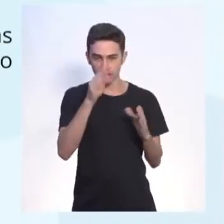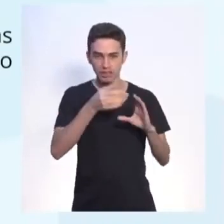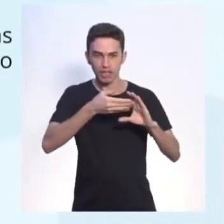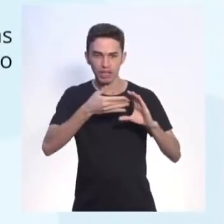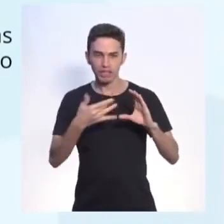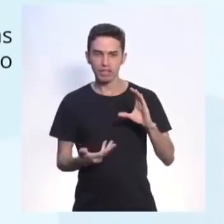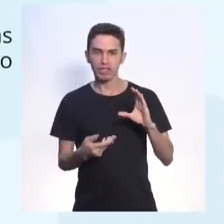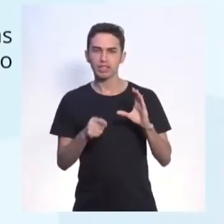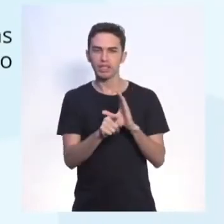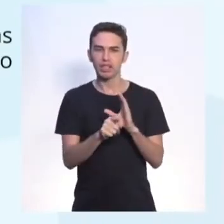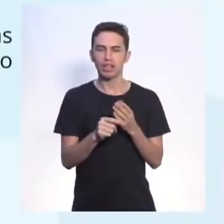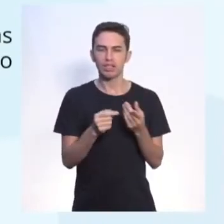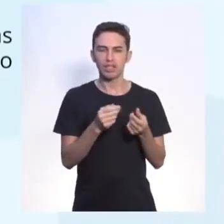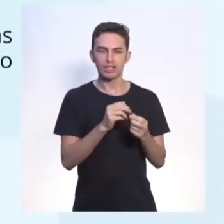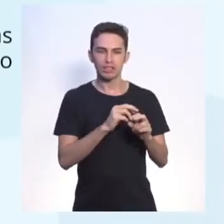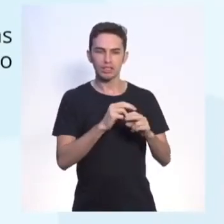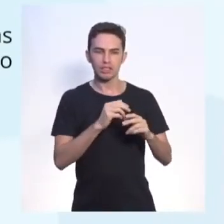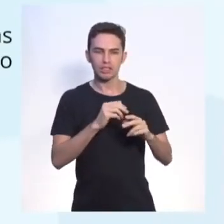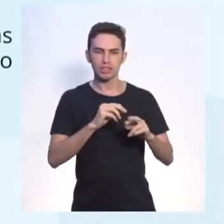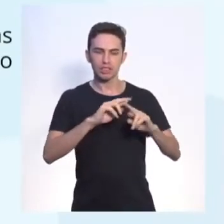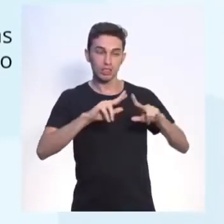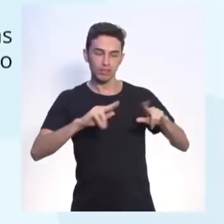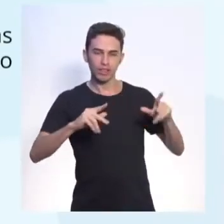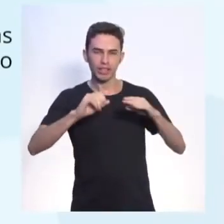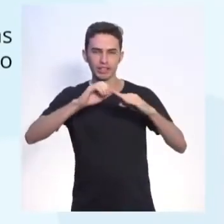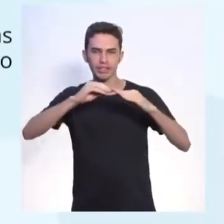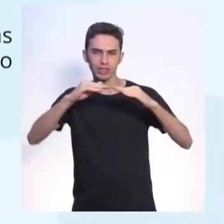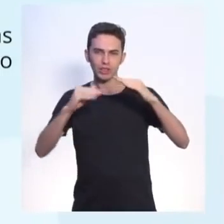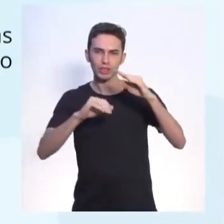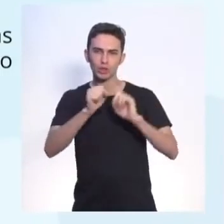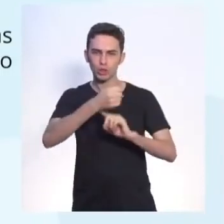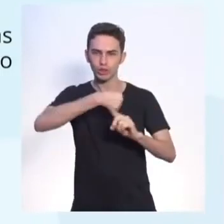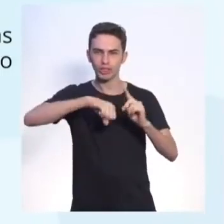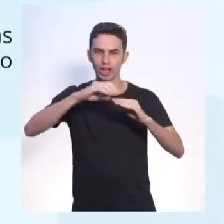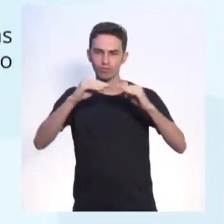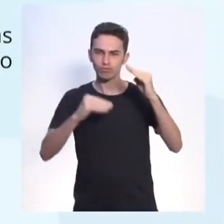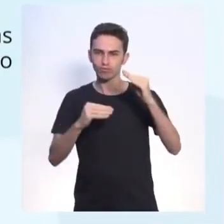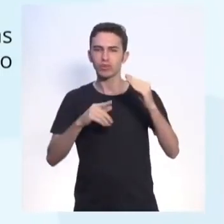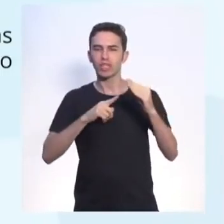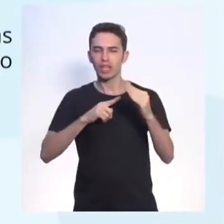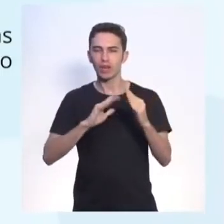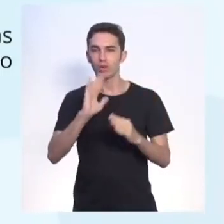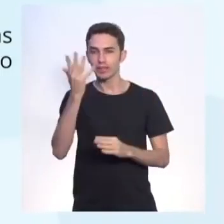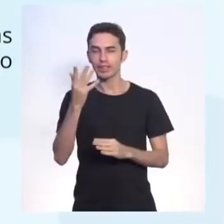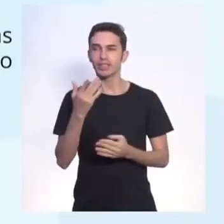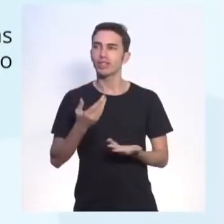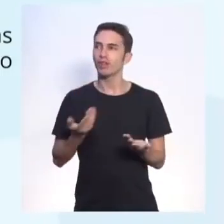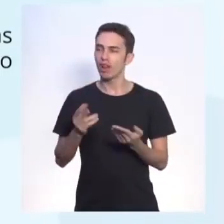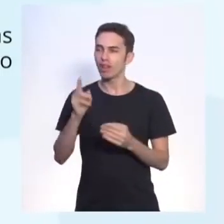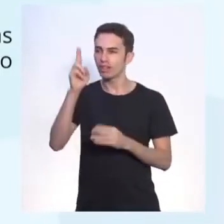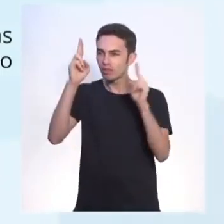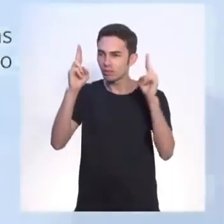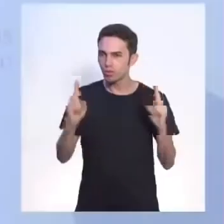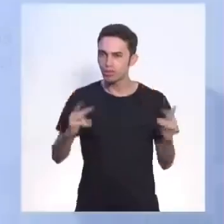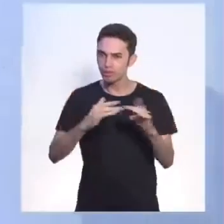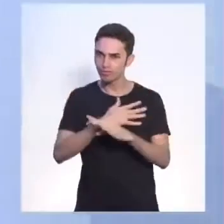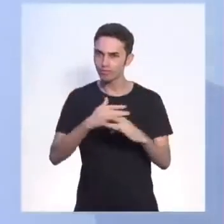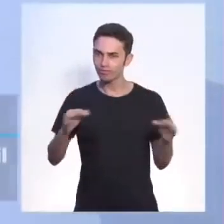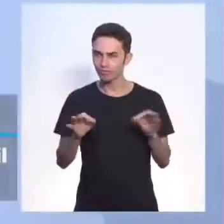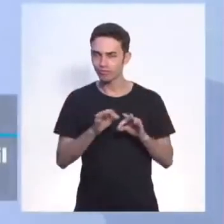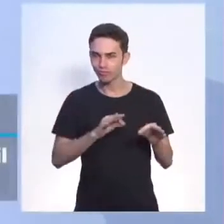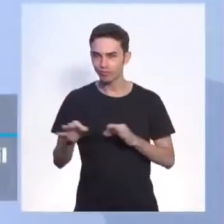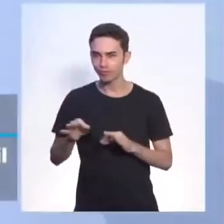das contradições sociais que surgiram nesse processo de urbanização.